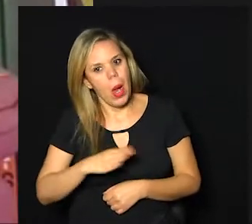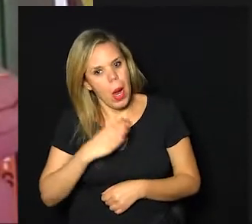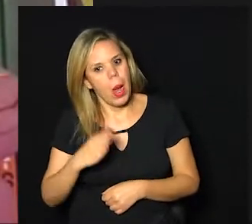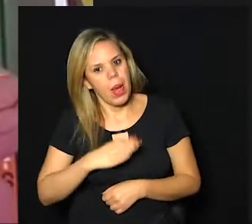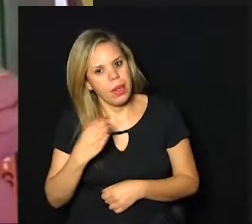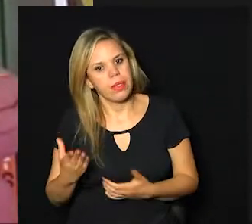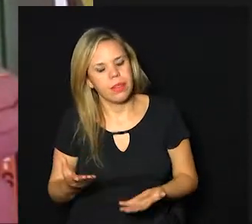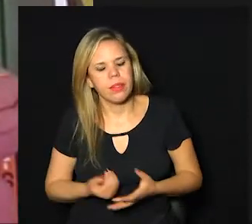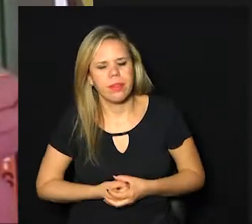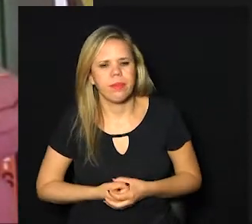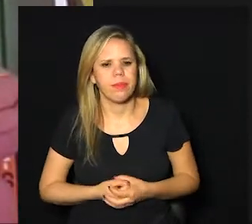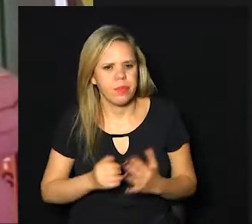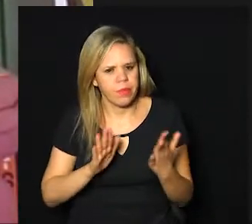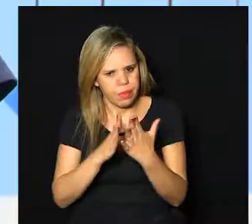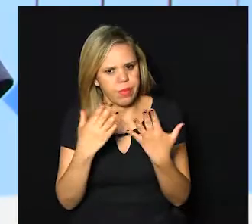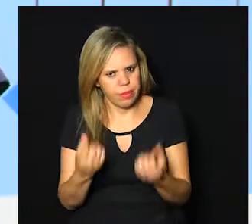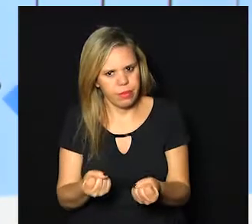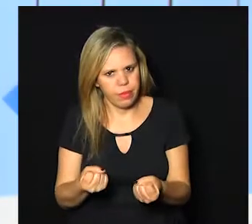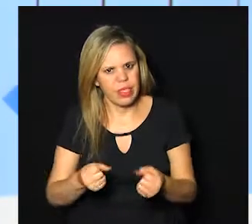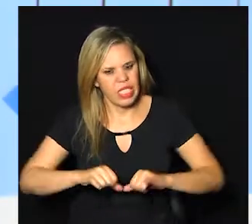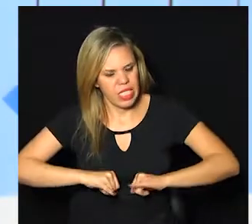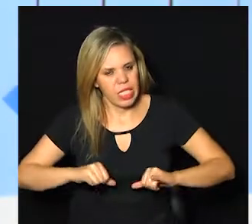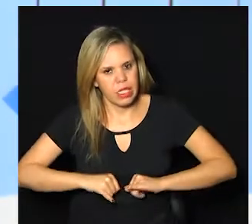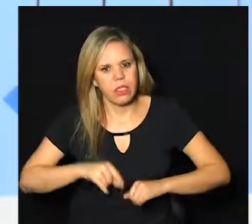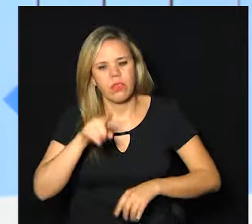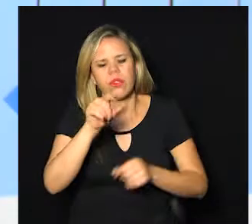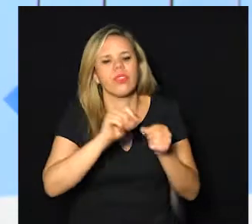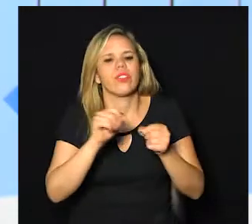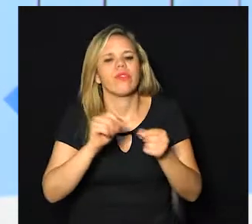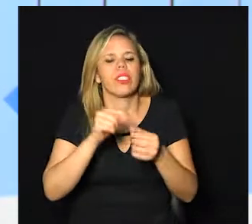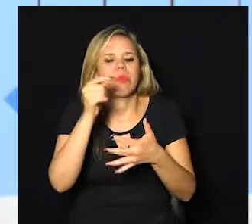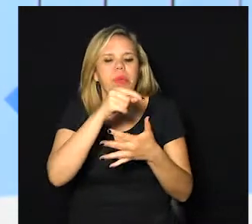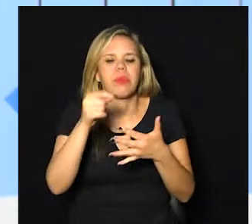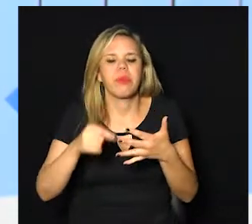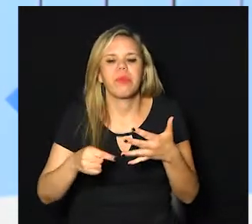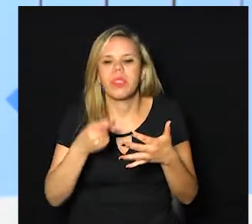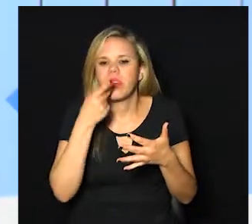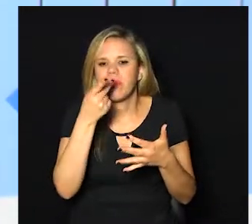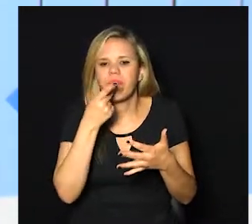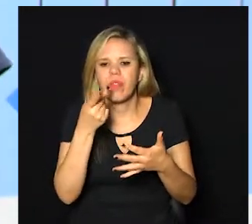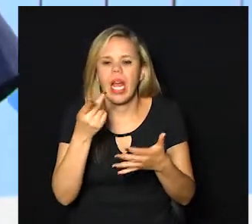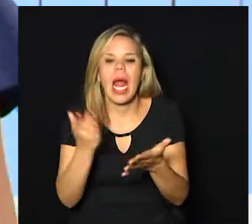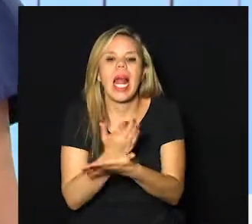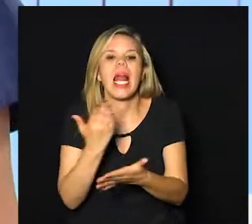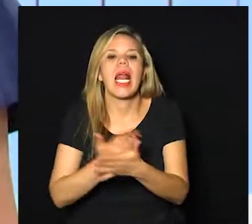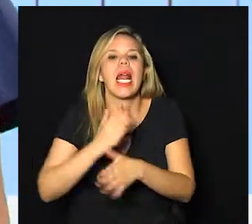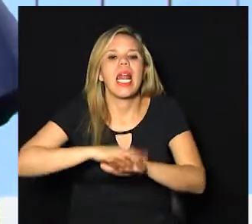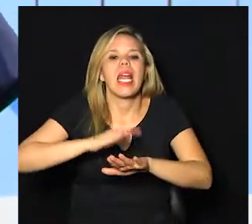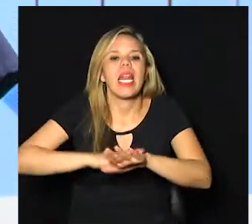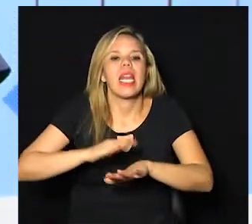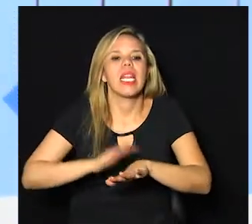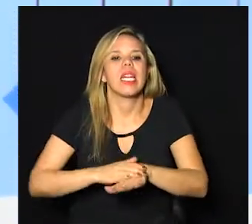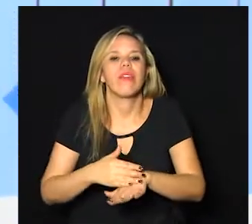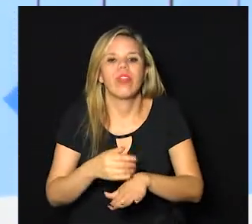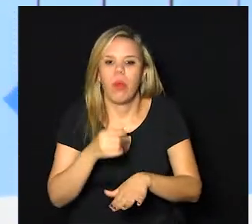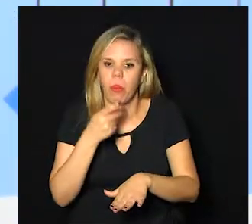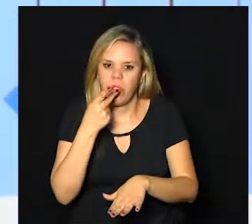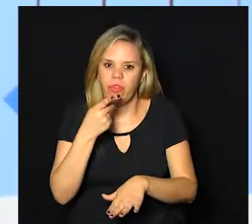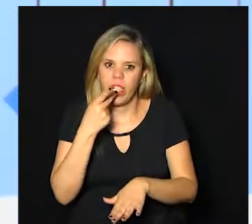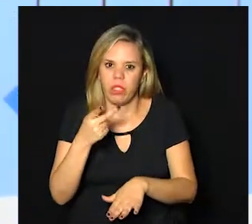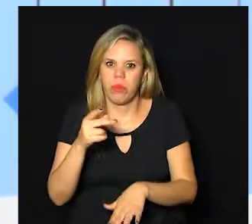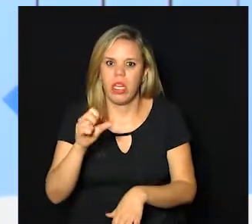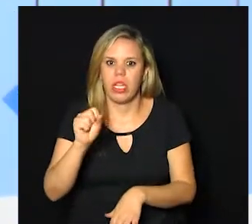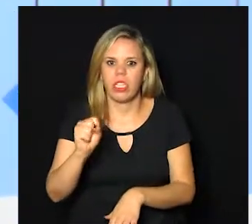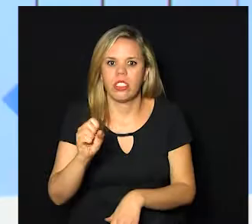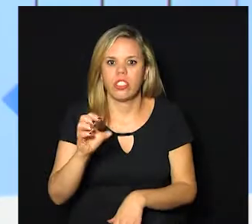né, de encarar a dor, né? Você fez algumas citações aqui, José Saramago, né? A gente também pode citar Sócrates,